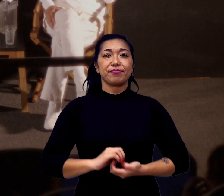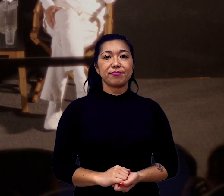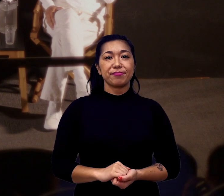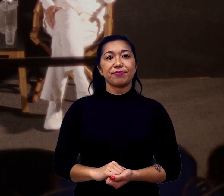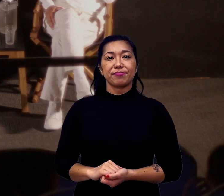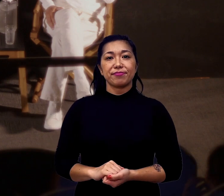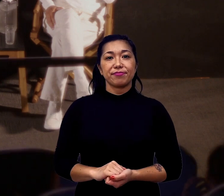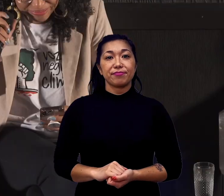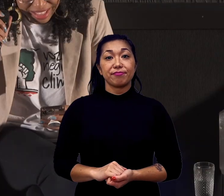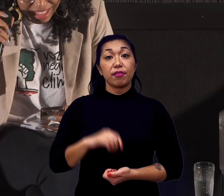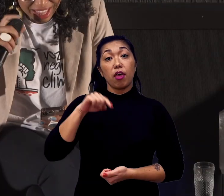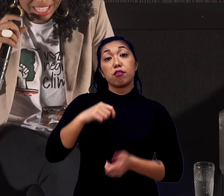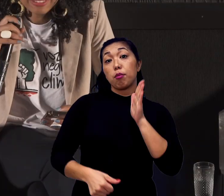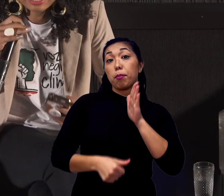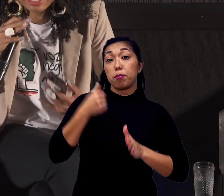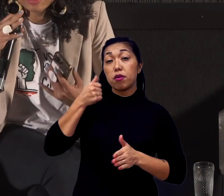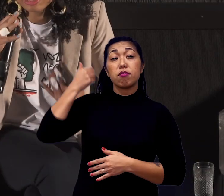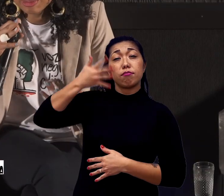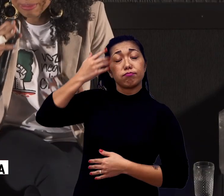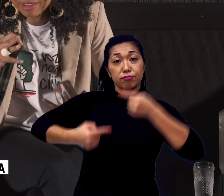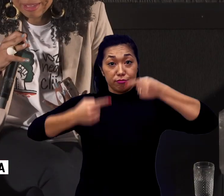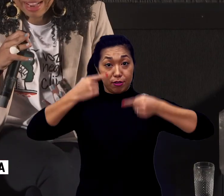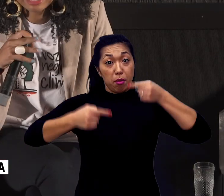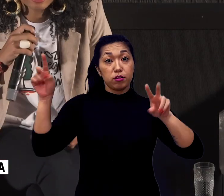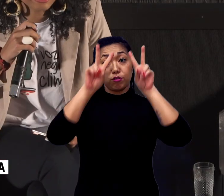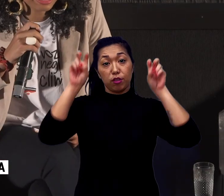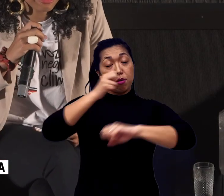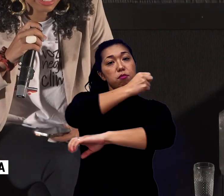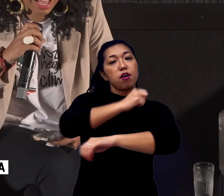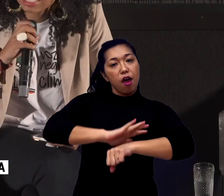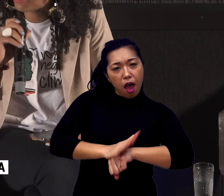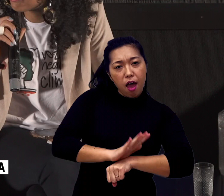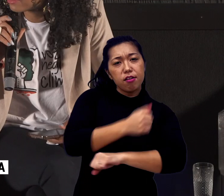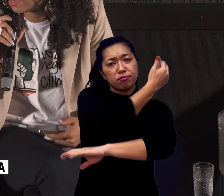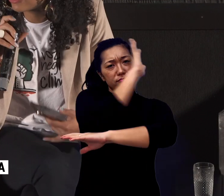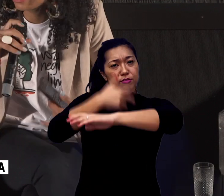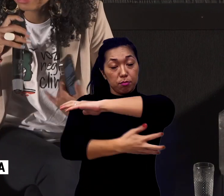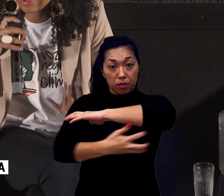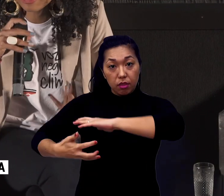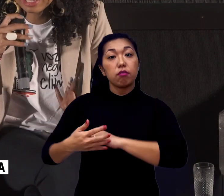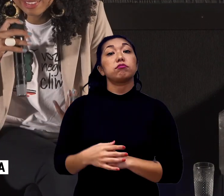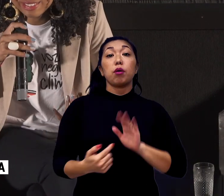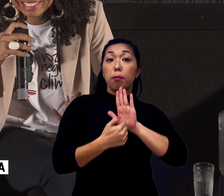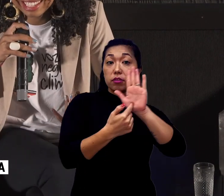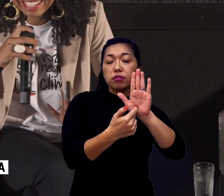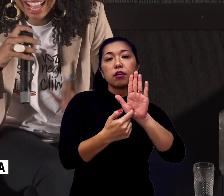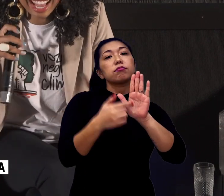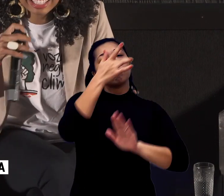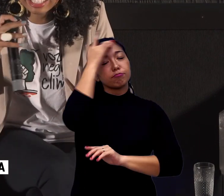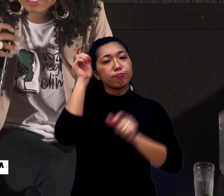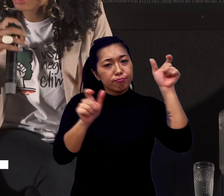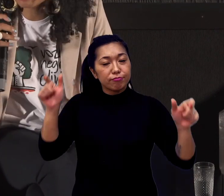Mostra Ecofalante de Cinema. Esse vai ser o nosso primeiro debate com o tema de racismo ambiental e eu quero